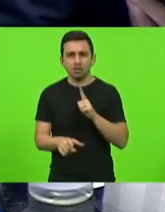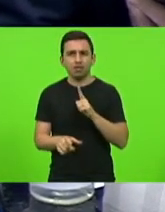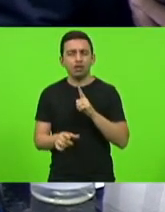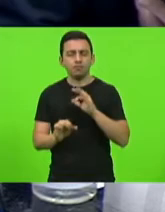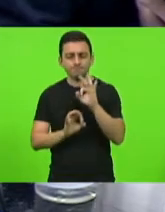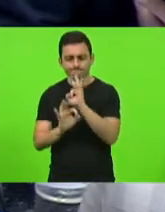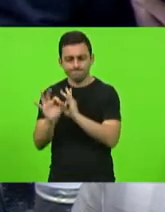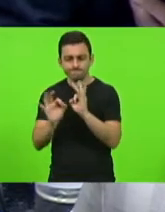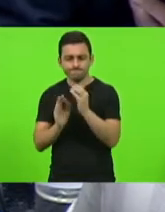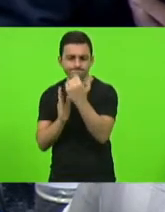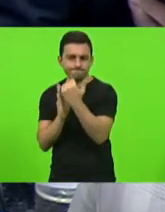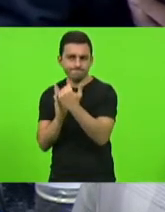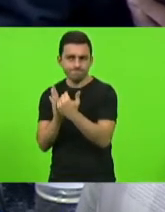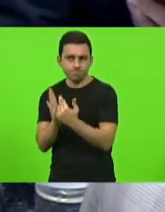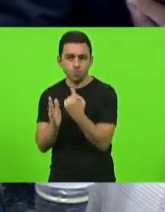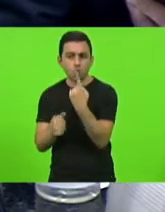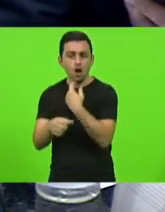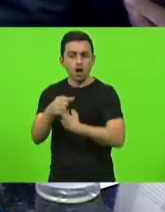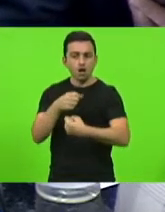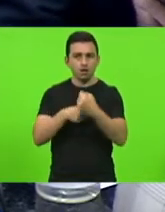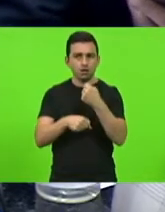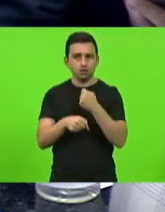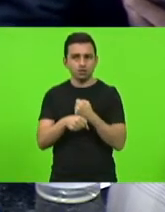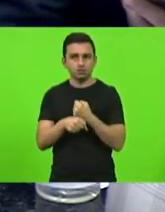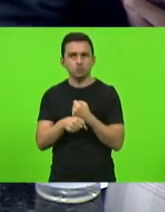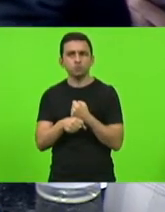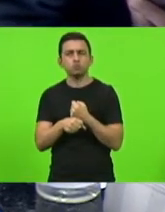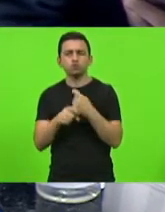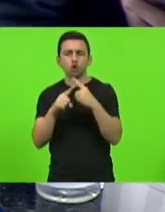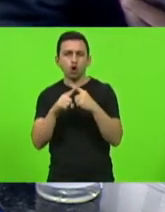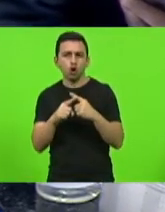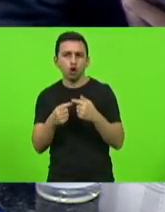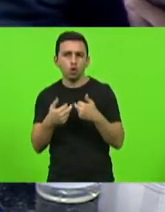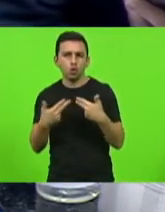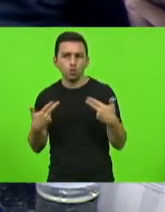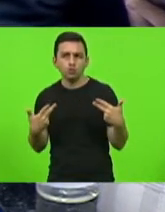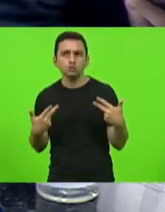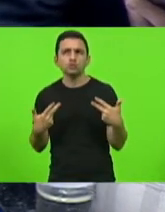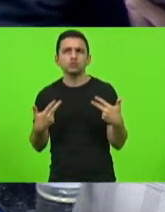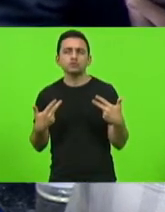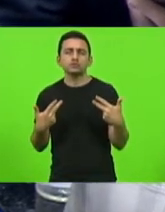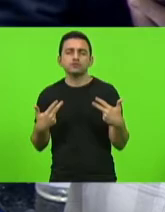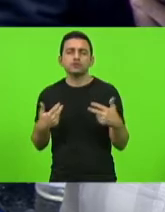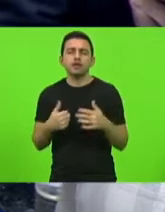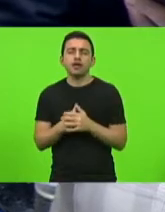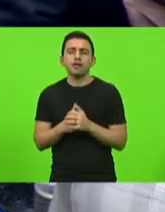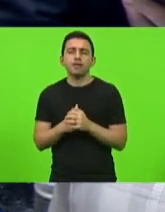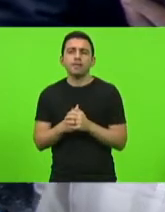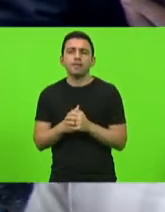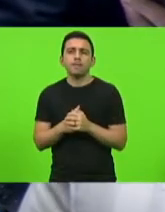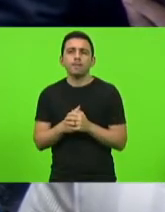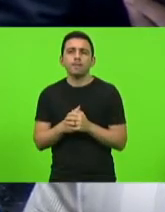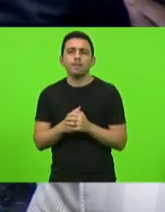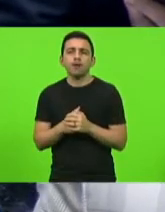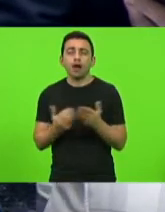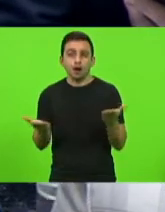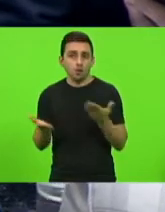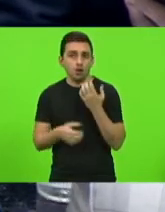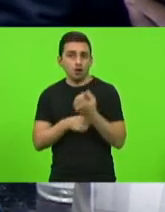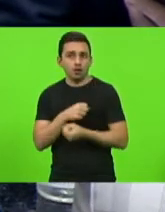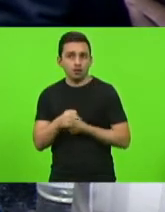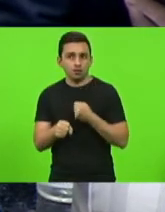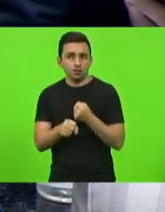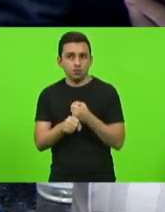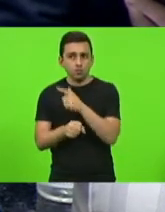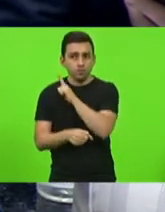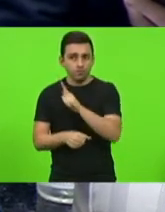antes, para fazer os Jogos Abertos, a Olesc, os Joguinhos, e o Parajask, que inclusive está começando amanhã. E esse ano, o governo do